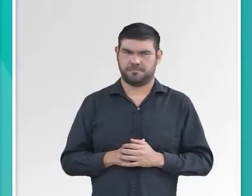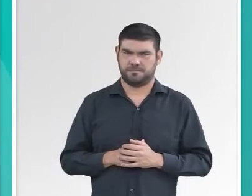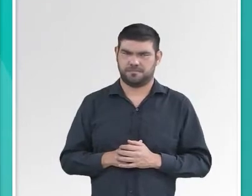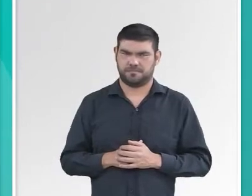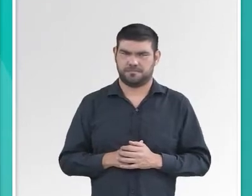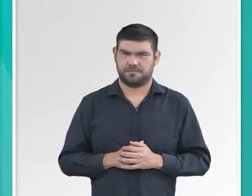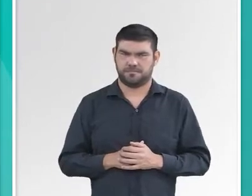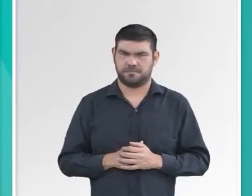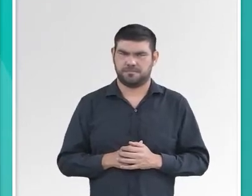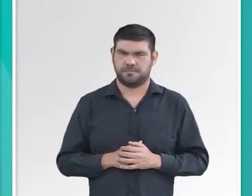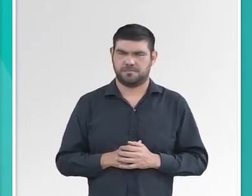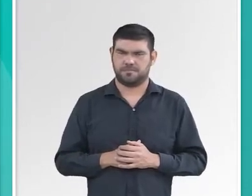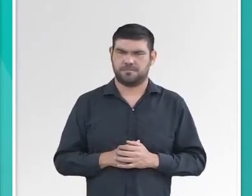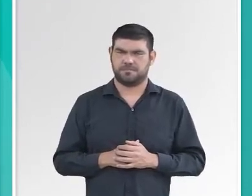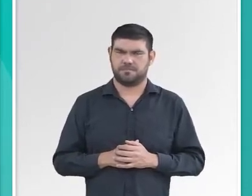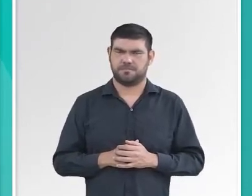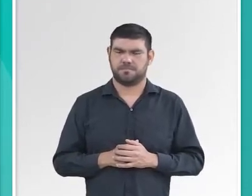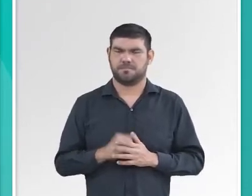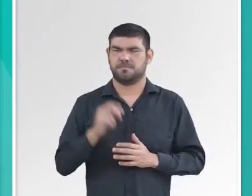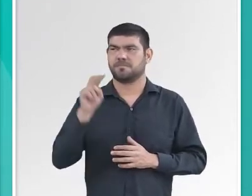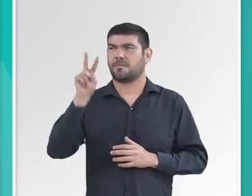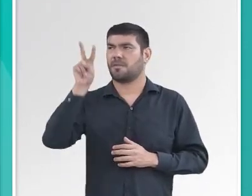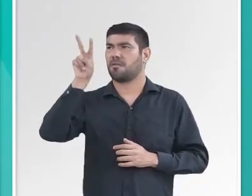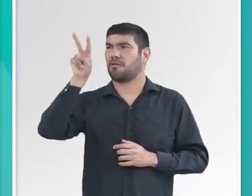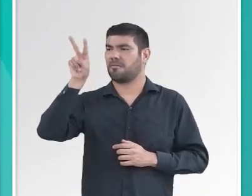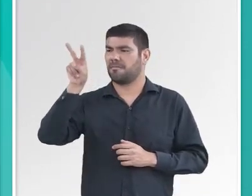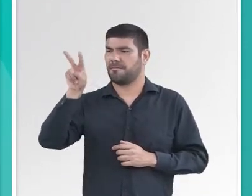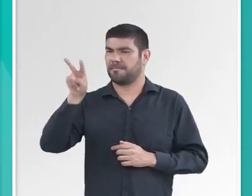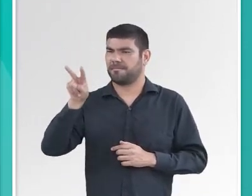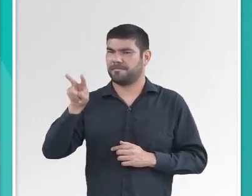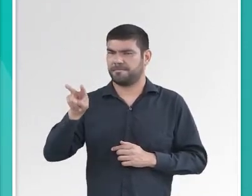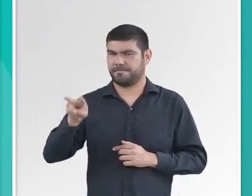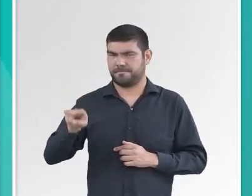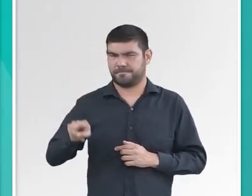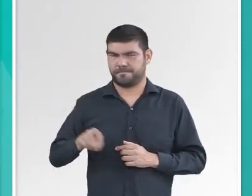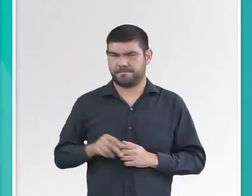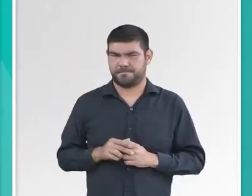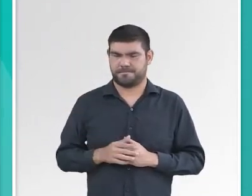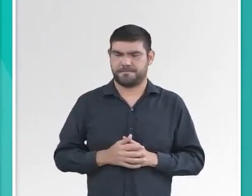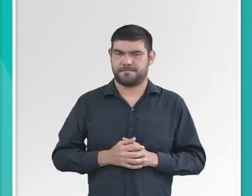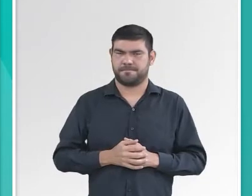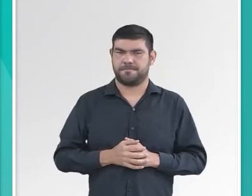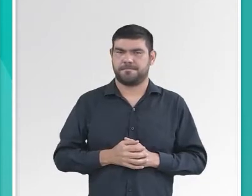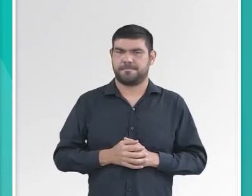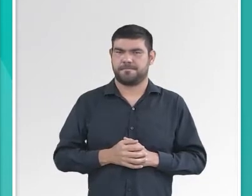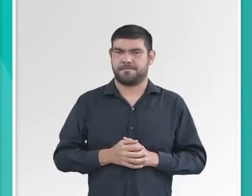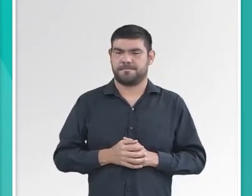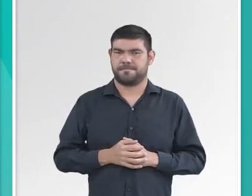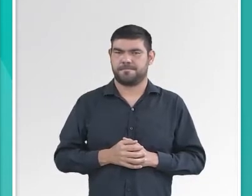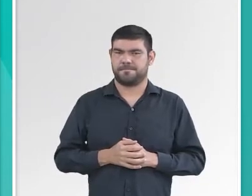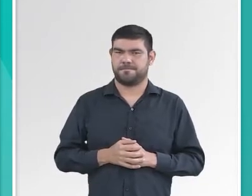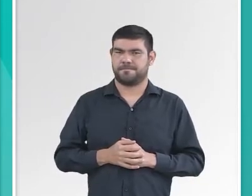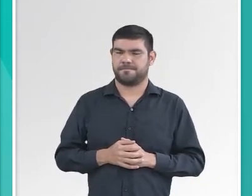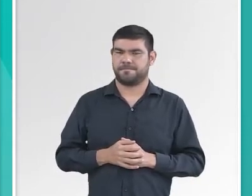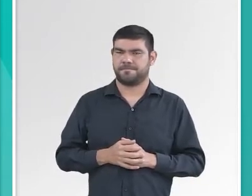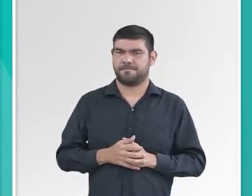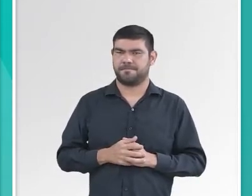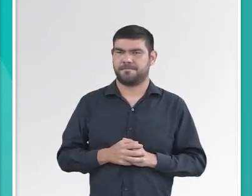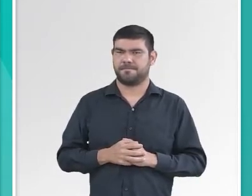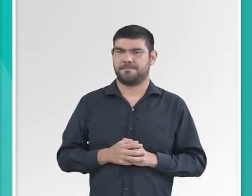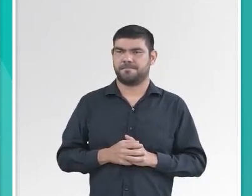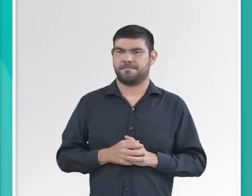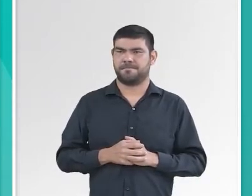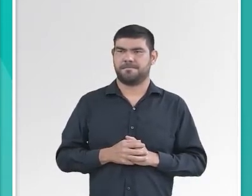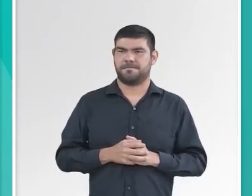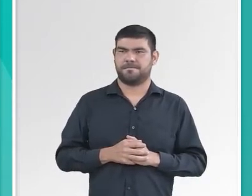crítica da resenha não pode ser baseada em um critério meramente subjetivo, como o gosto pessoal de quem escreve, no